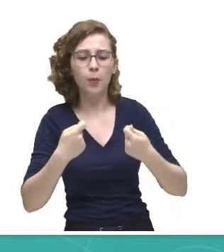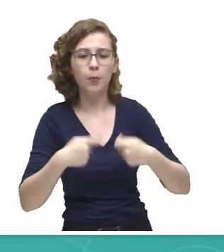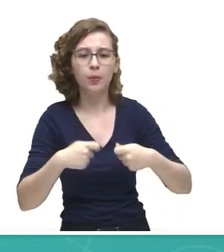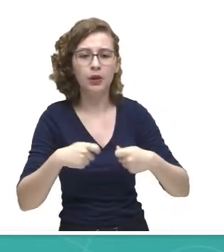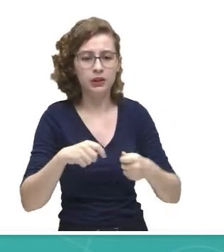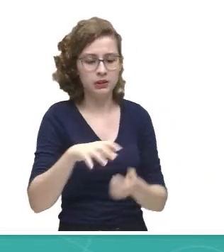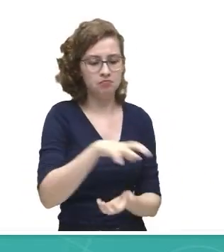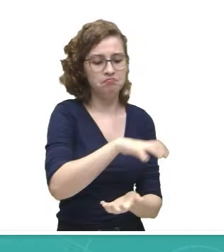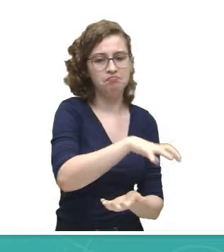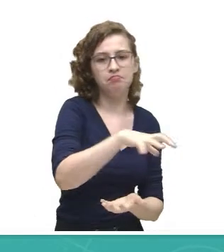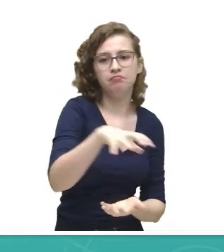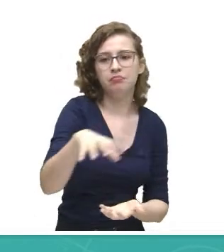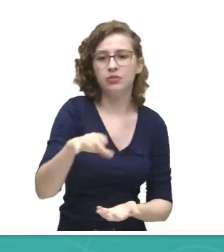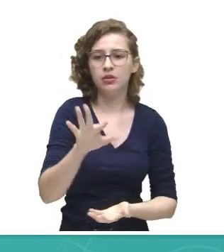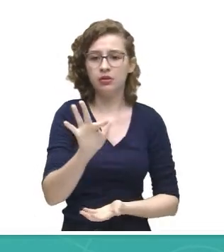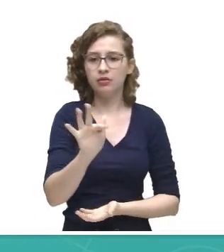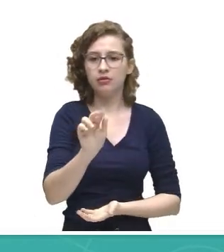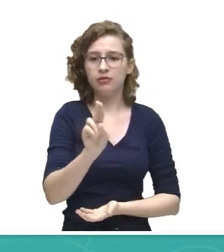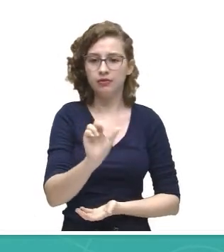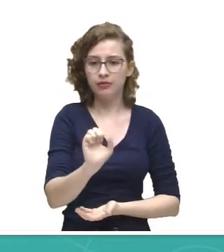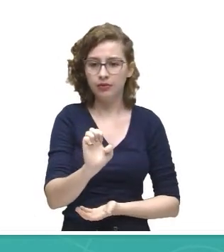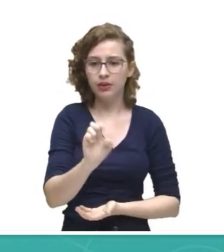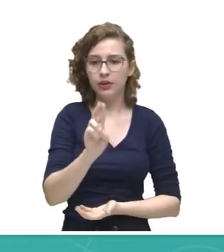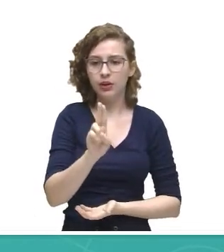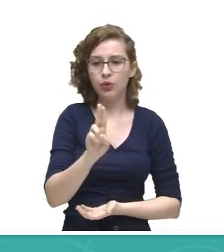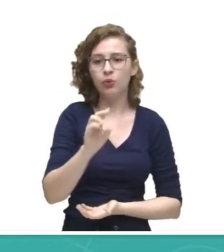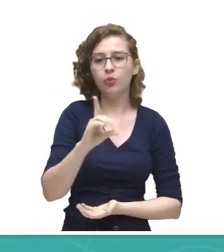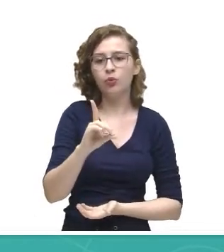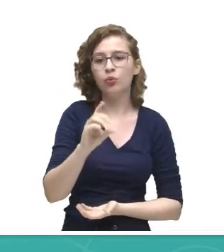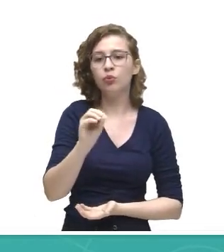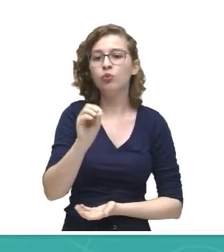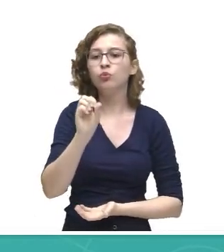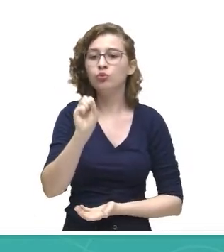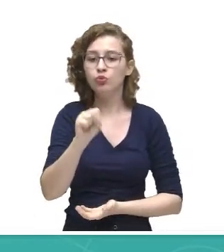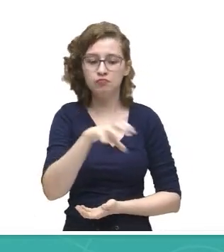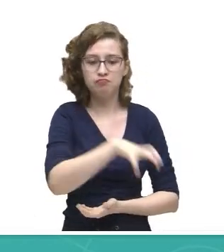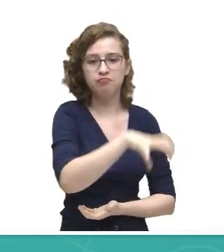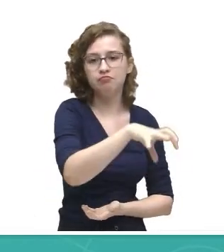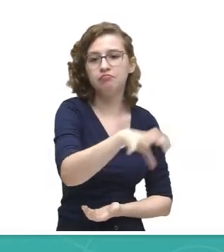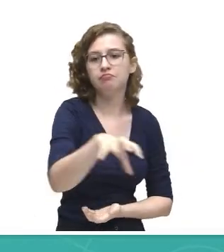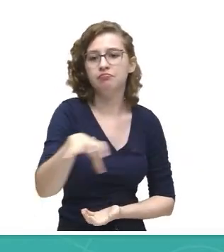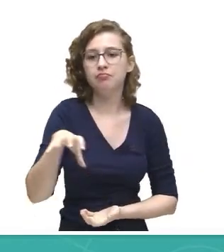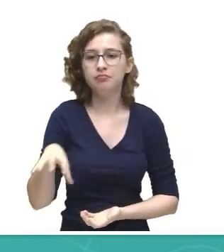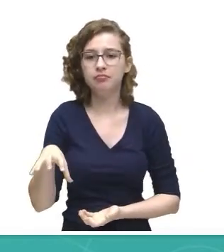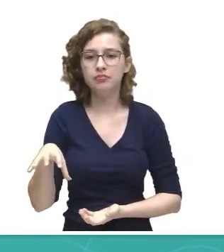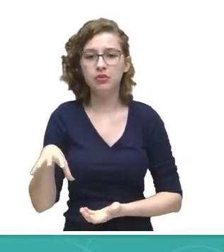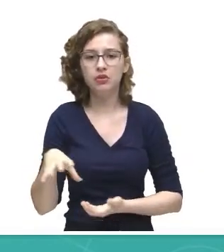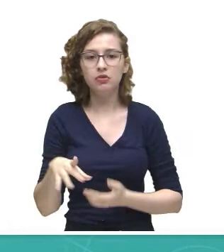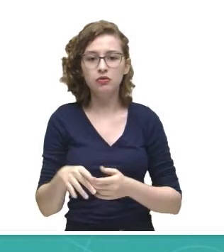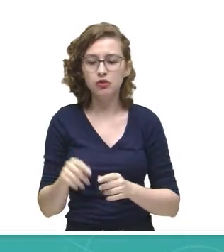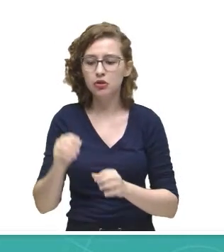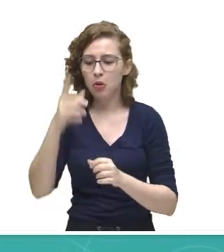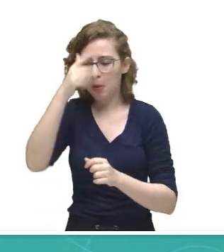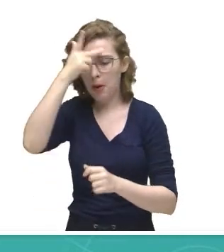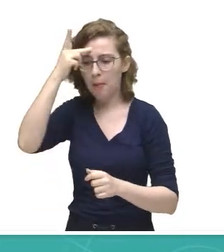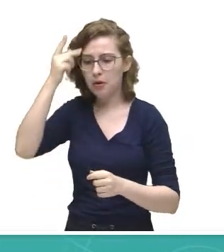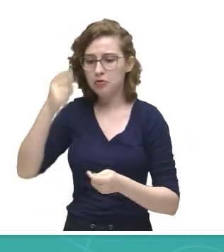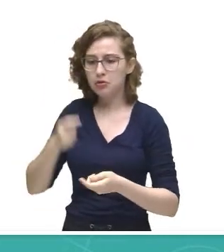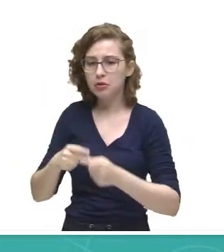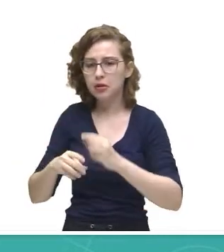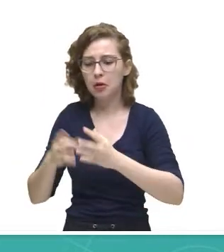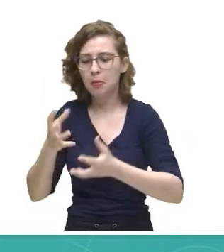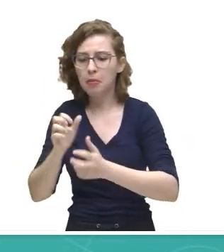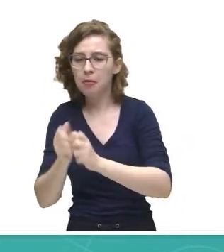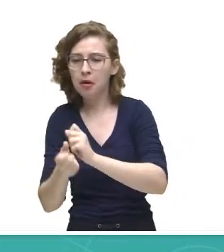Então, cada um dos feudos tinham ali os seus artesãos para produzir os seus utensílios, os seus materiais que